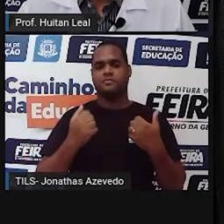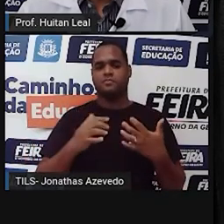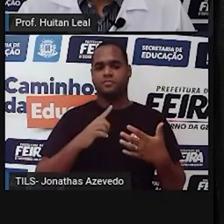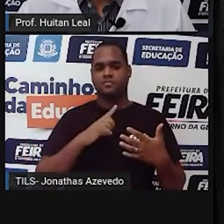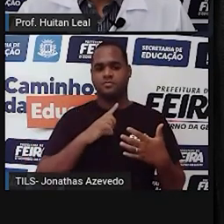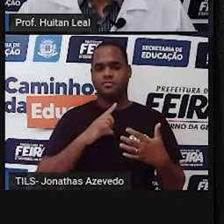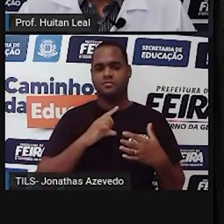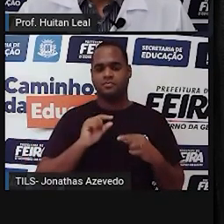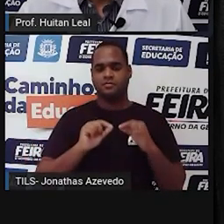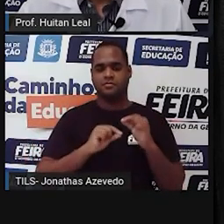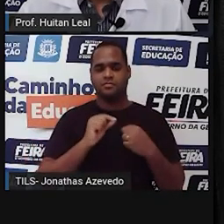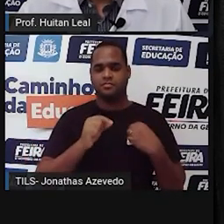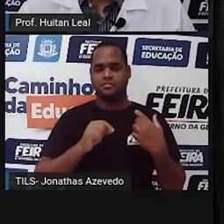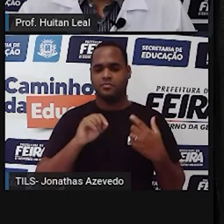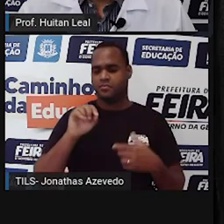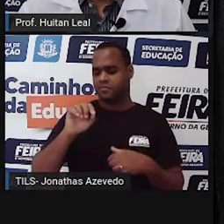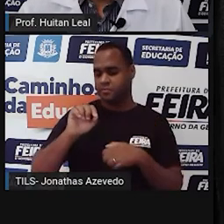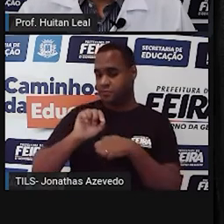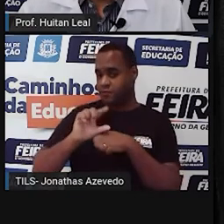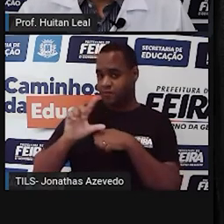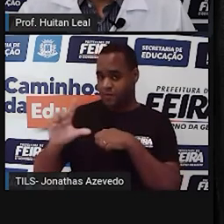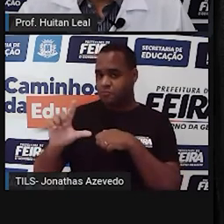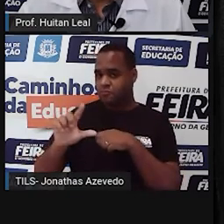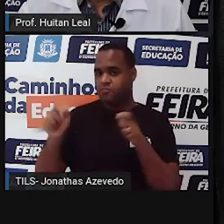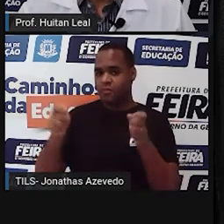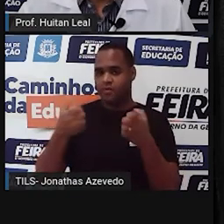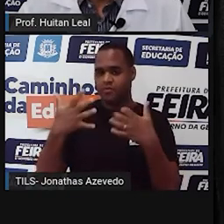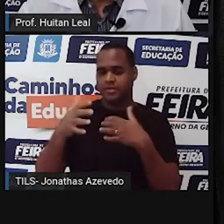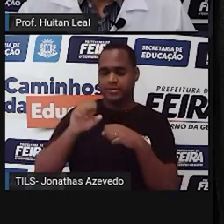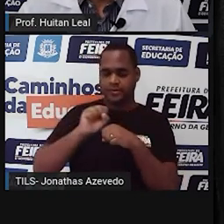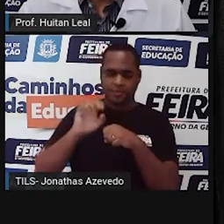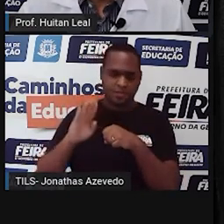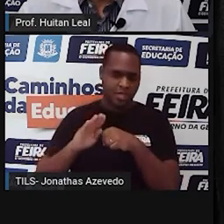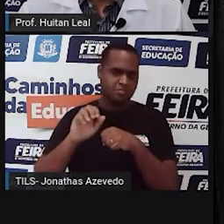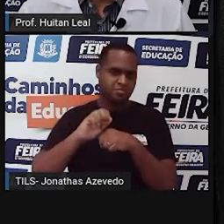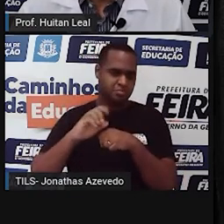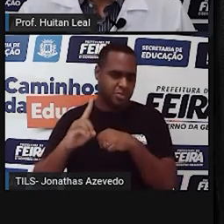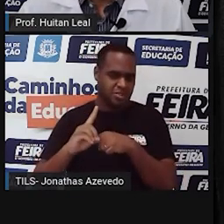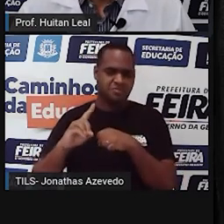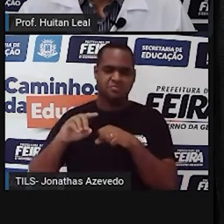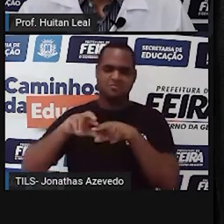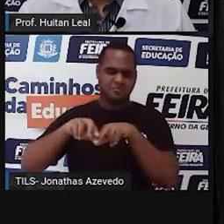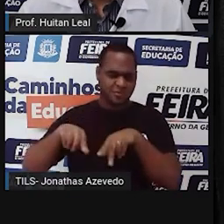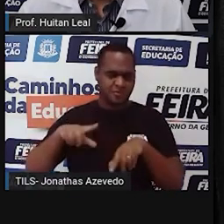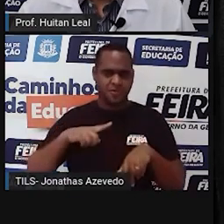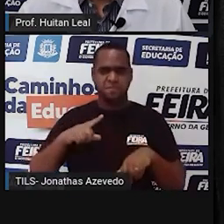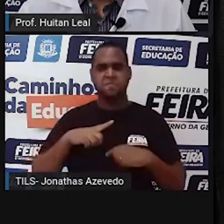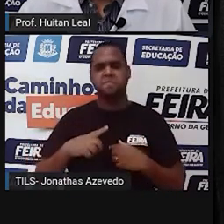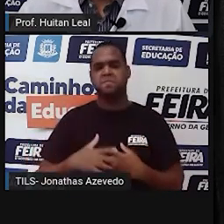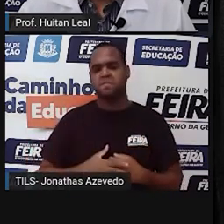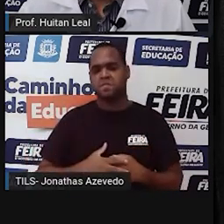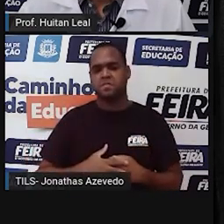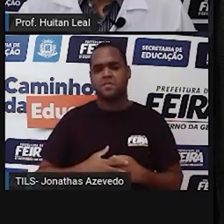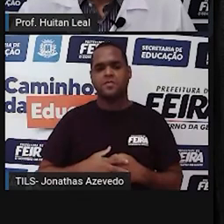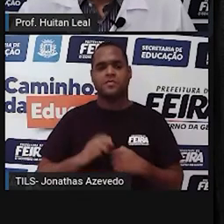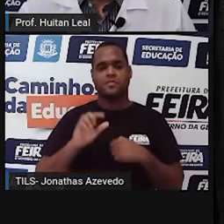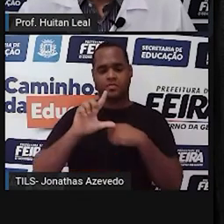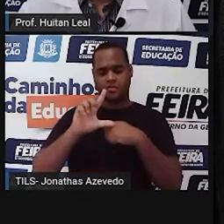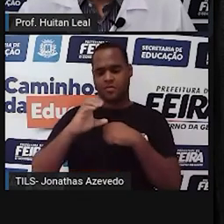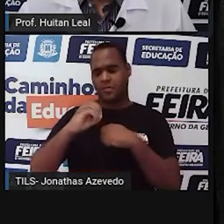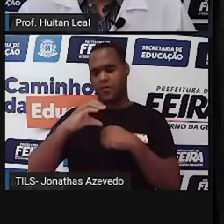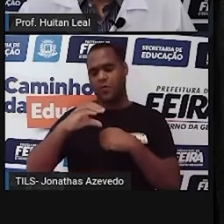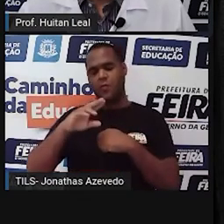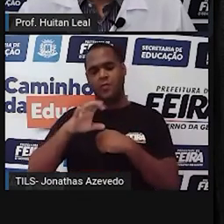em locução, locução pode ser substantiva, adjetiva, adverbial, dentre outras. Quando se fala em locução,